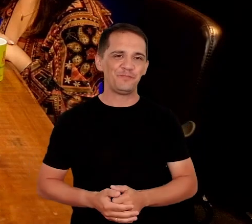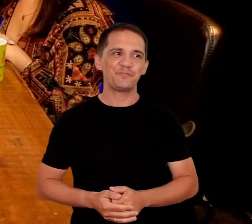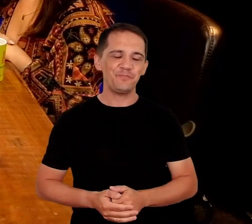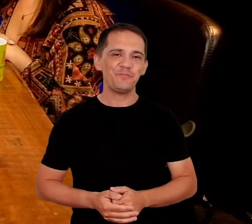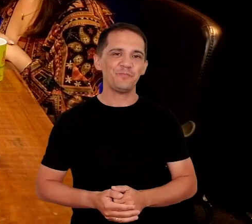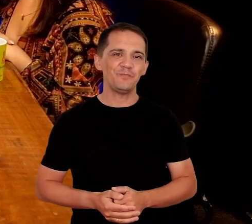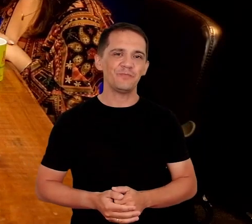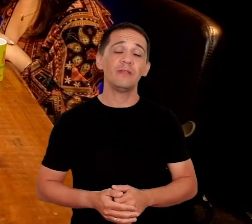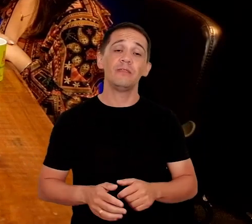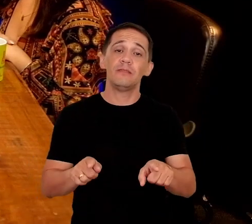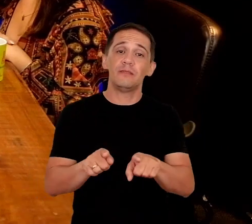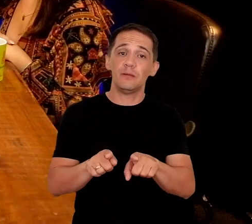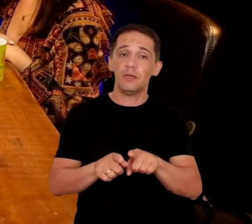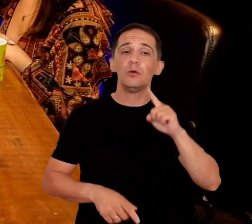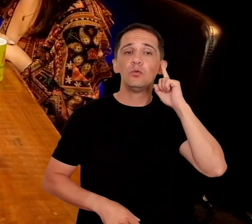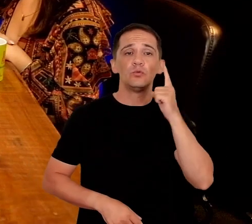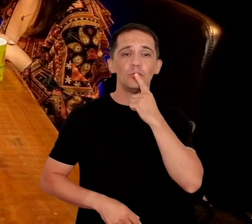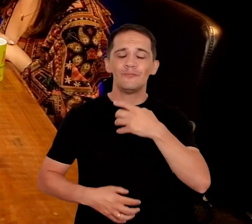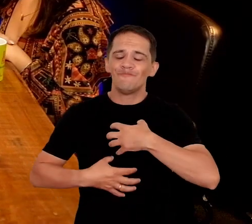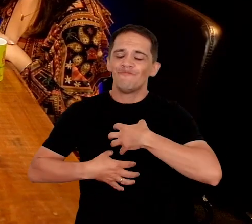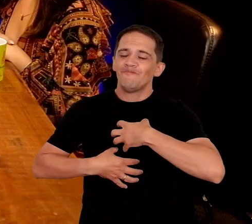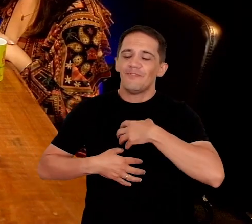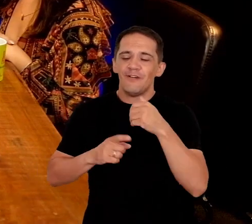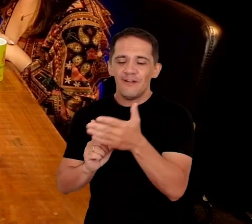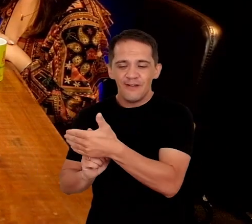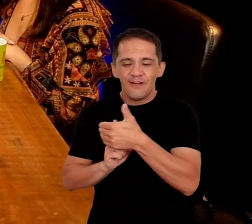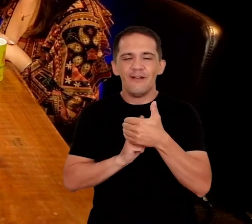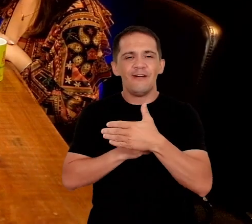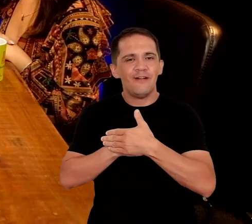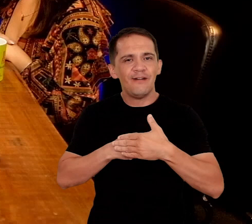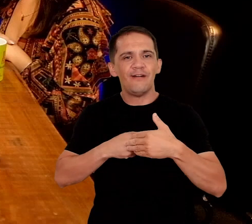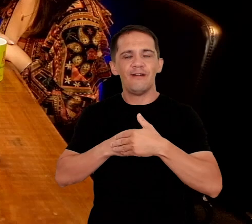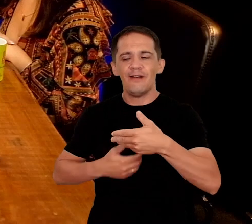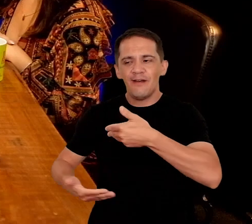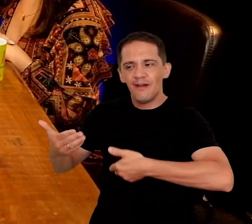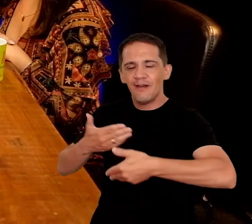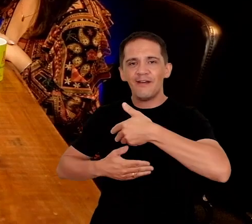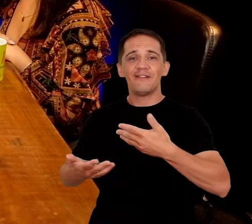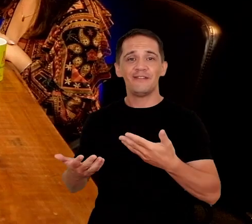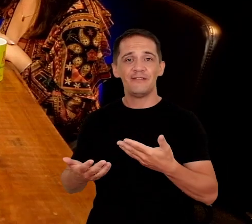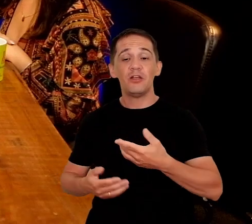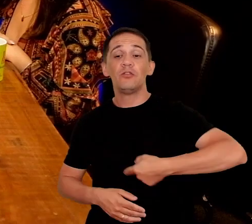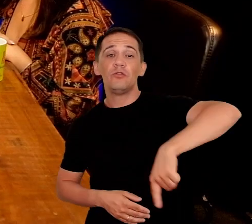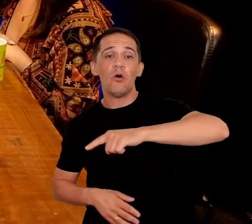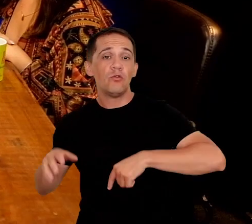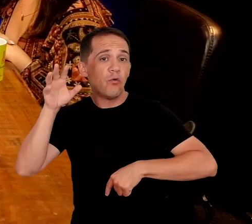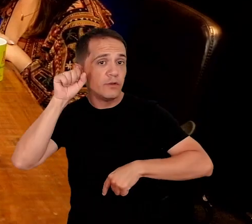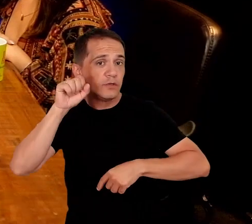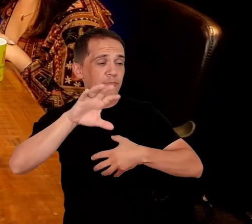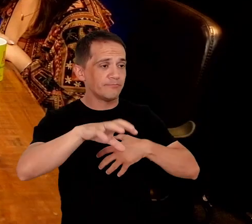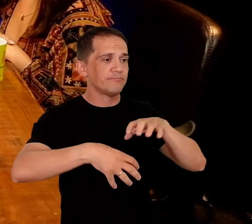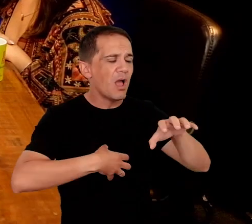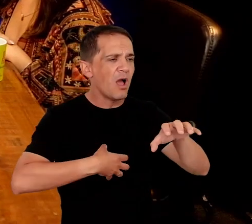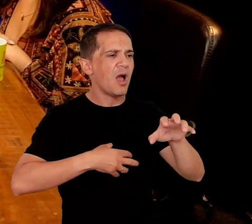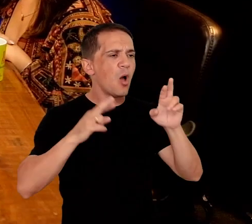se sentiriam acolhidos e a gente entender um pouco como é viver num mundo do silêncio, né? E às vezes até dentro